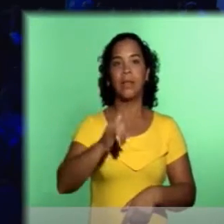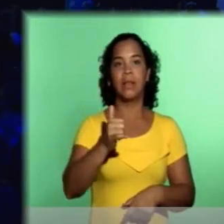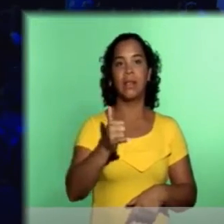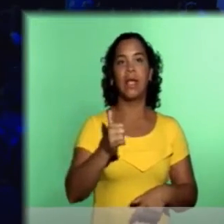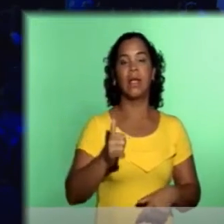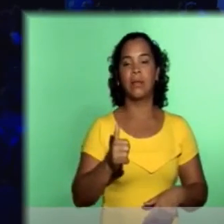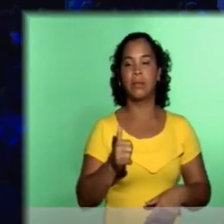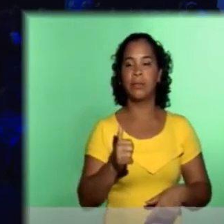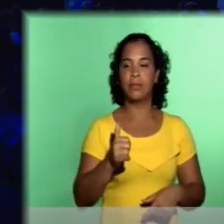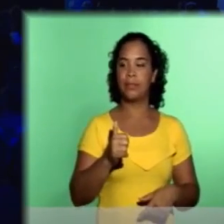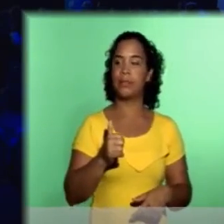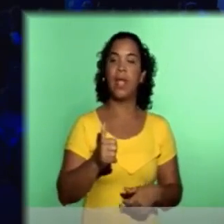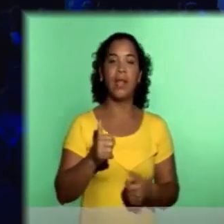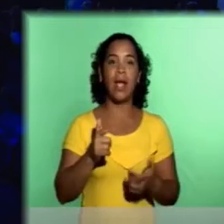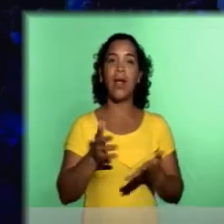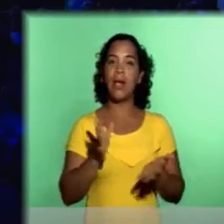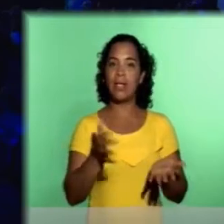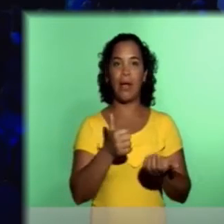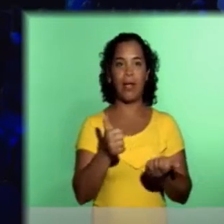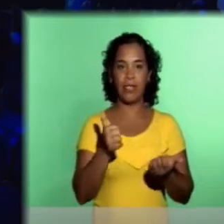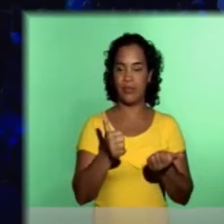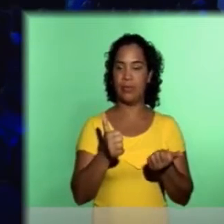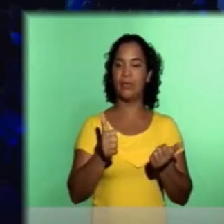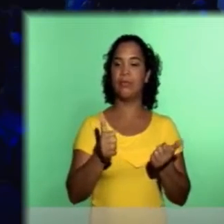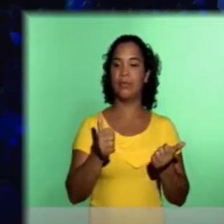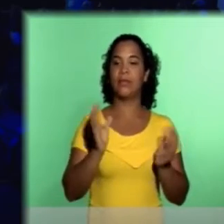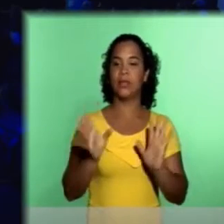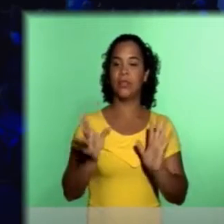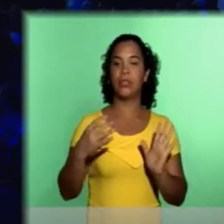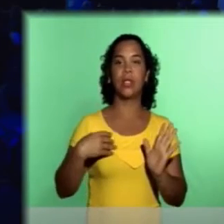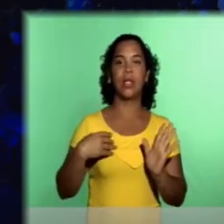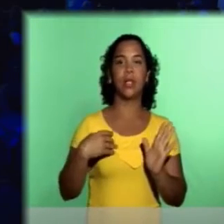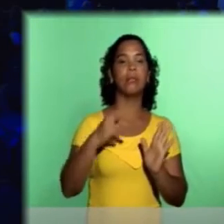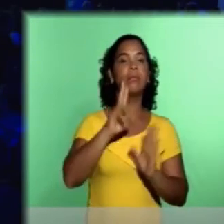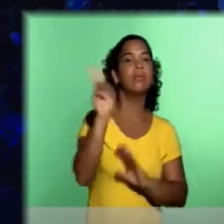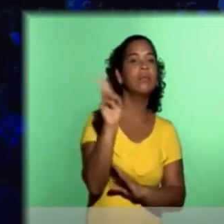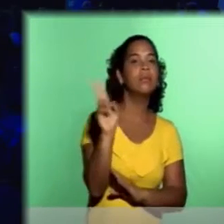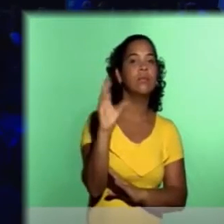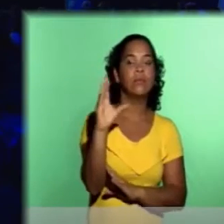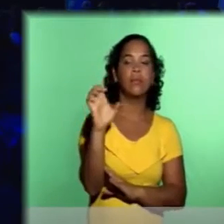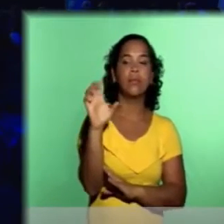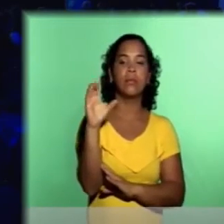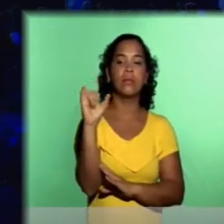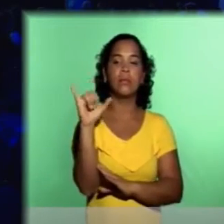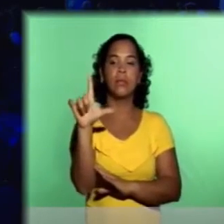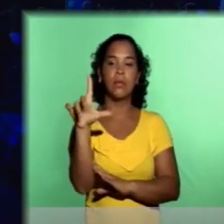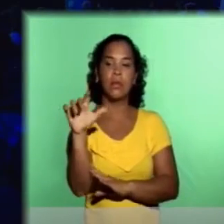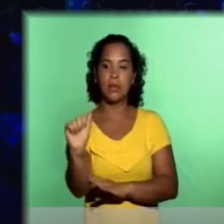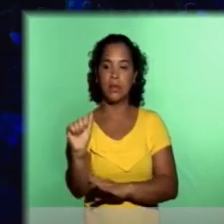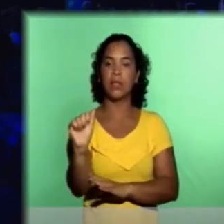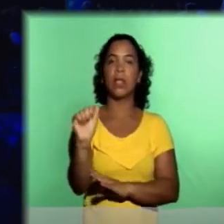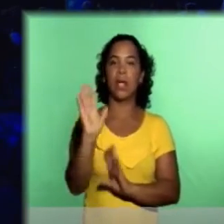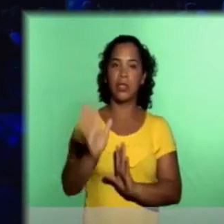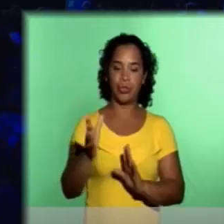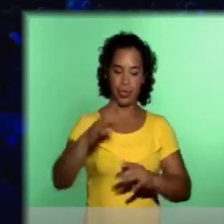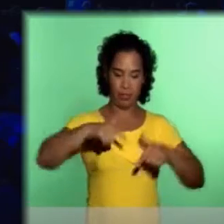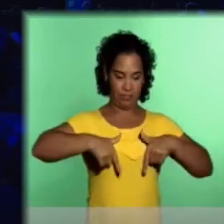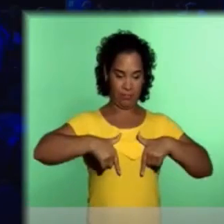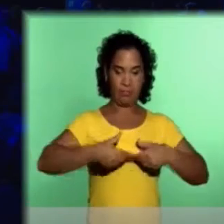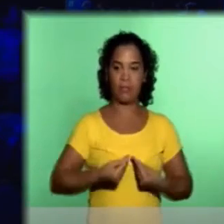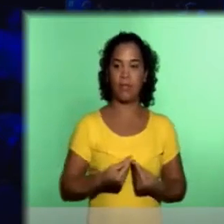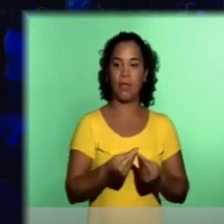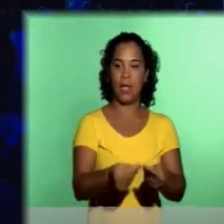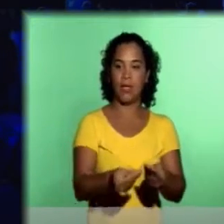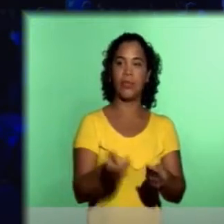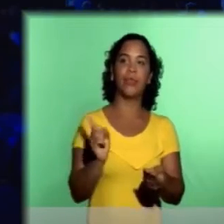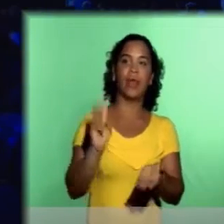Fresno, acaba de ganhar seu prêmio, né? A Lina Cecília de Melo, de Soares Lustosa. Aê, Lina, você ganhou um prêmio, vai lá